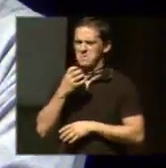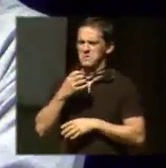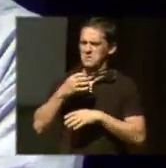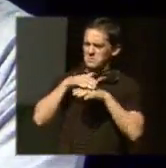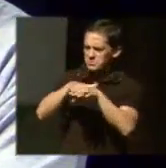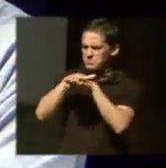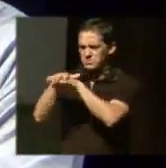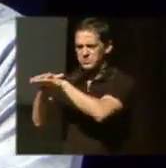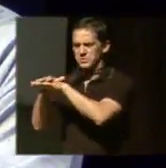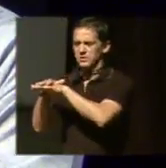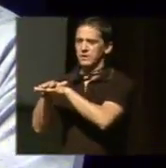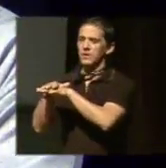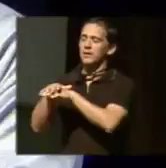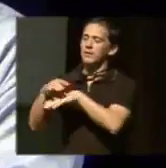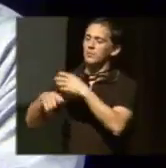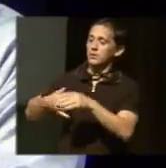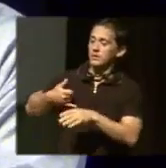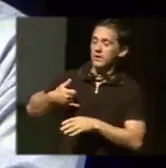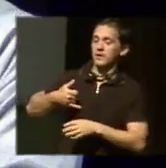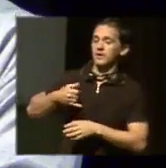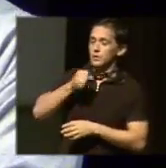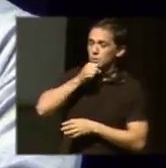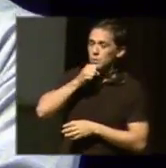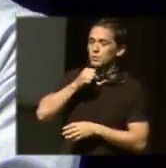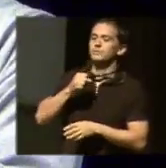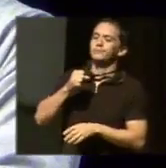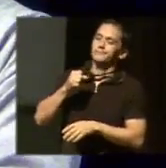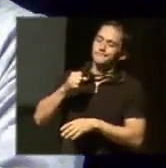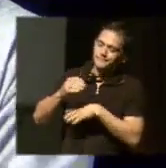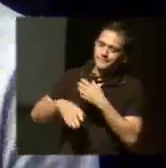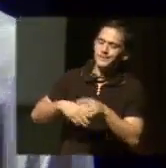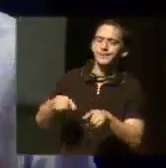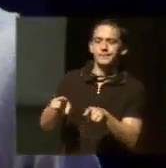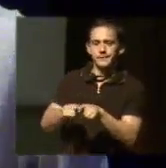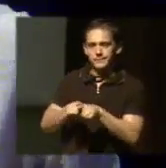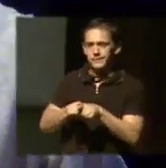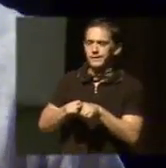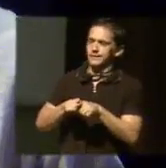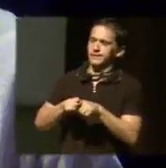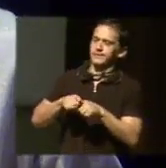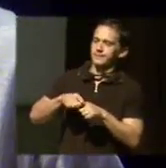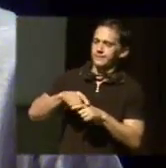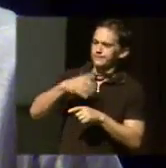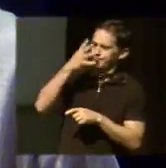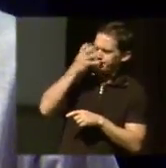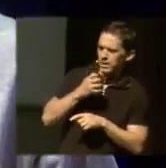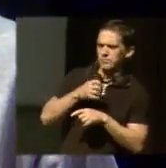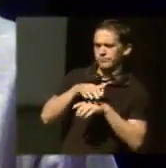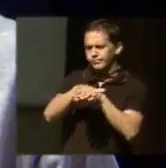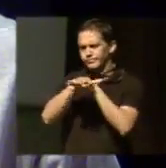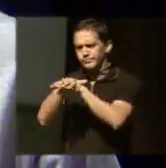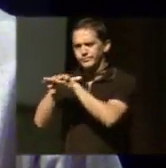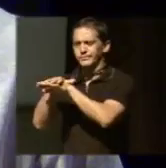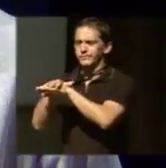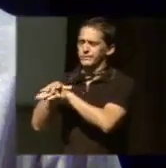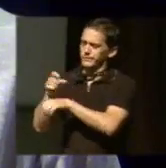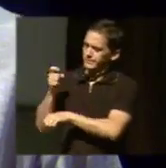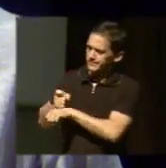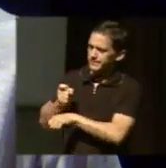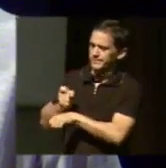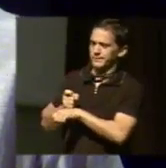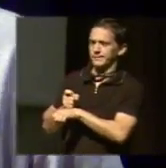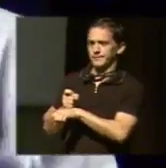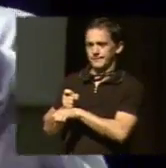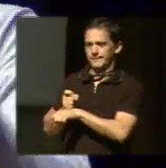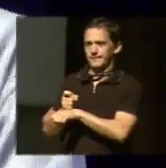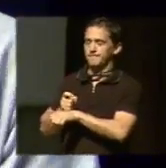ficam chatas. E esse filme retrata isso. E as pessoas, o público em geral, tem que entender isso. Os filmes, para mim, eles são